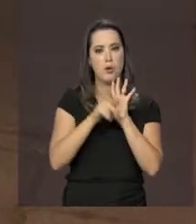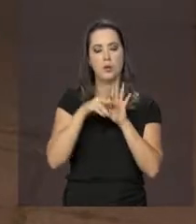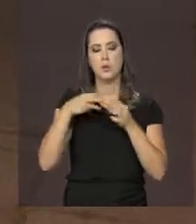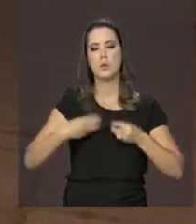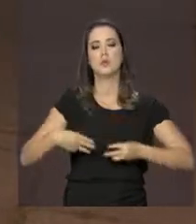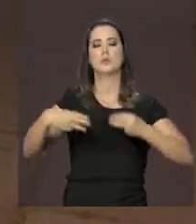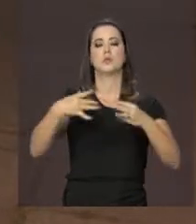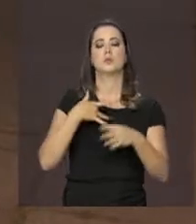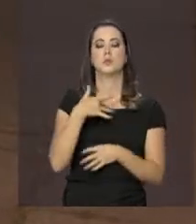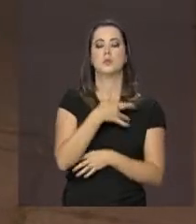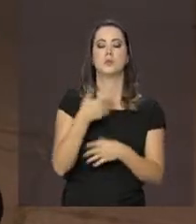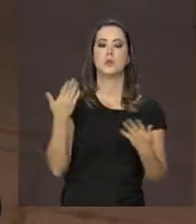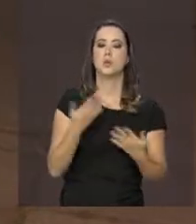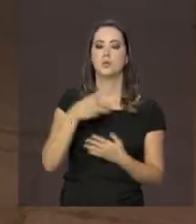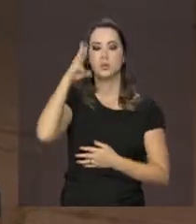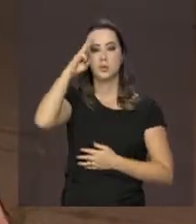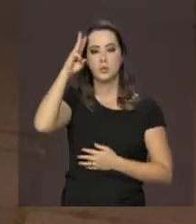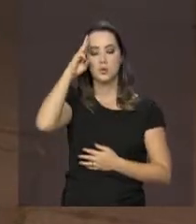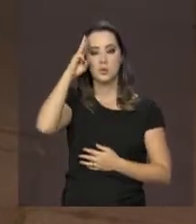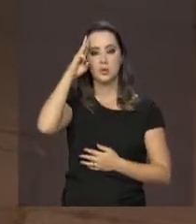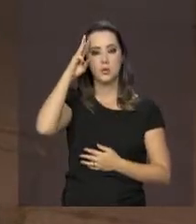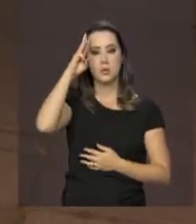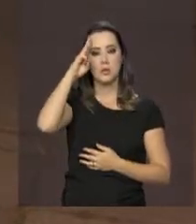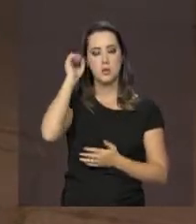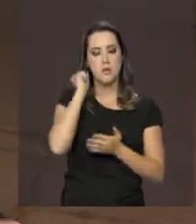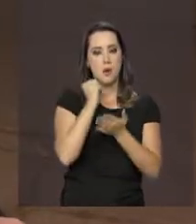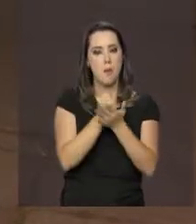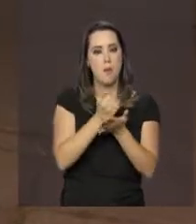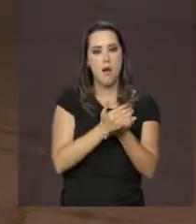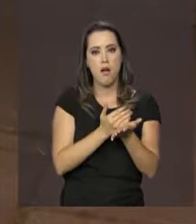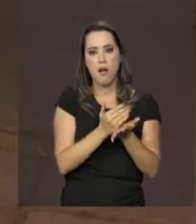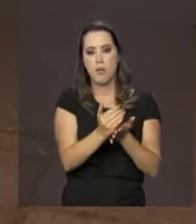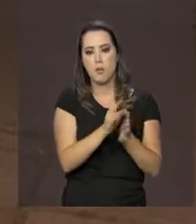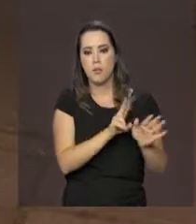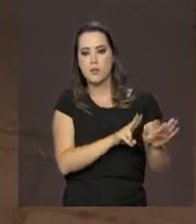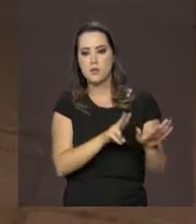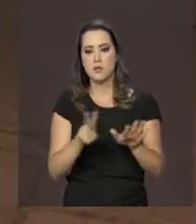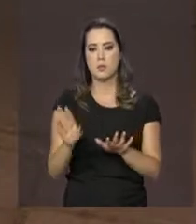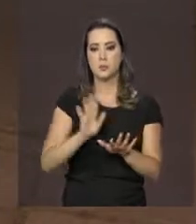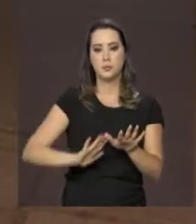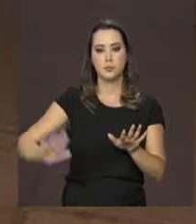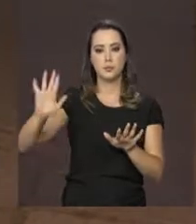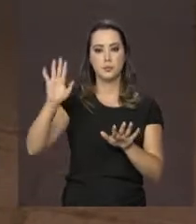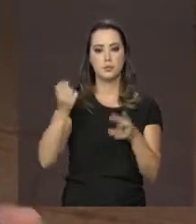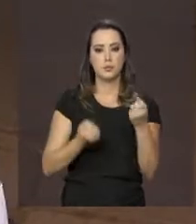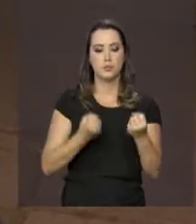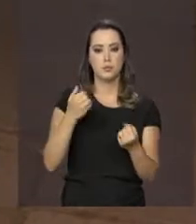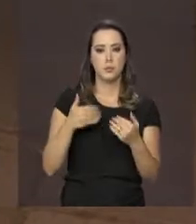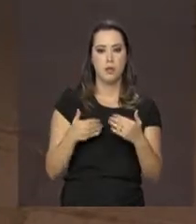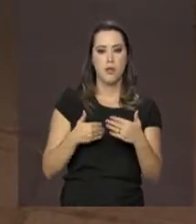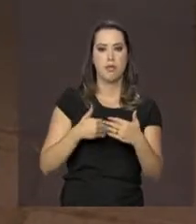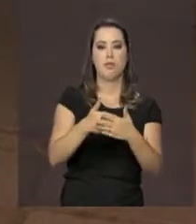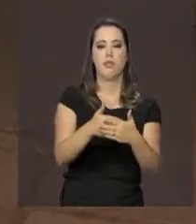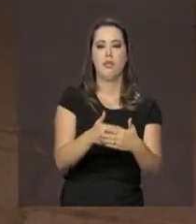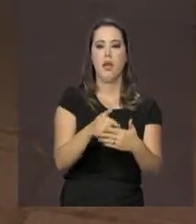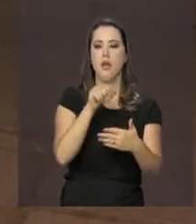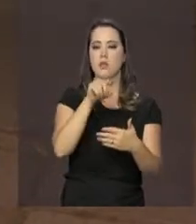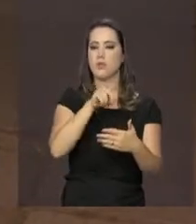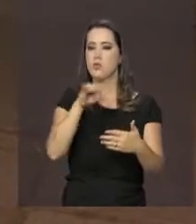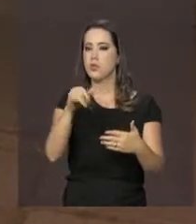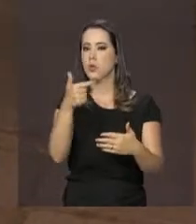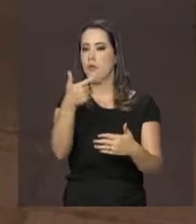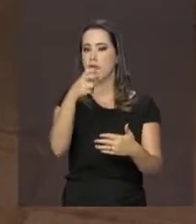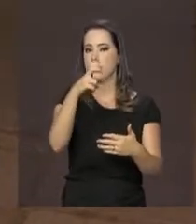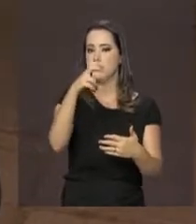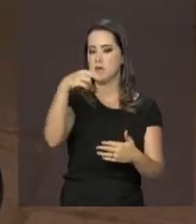ministério da saúde nesta terça feira terça feira que marca o início da semana nacional do trânsito que segue até o próximo dia 25